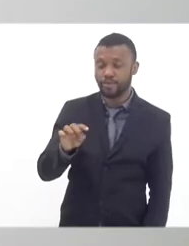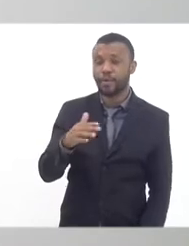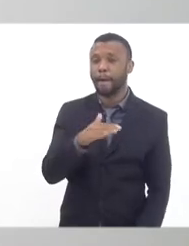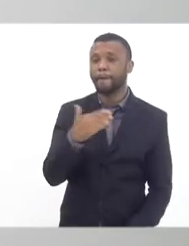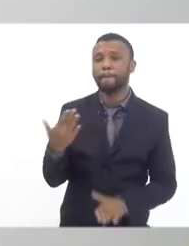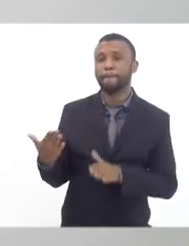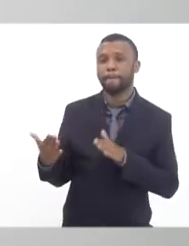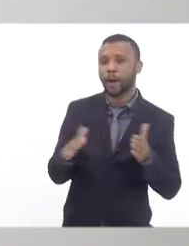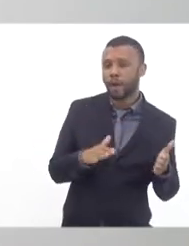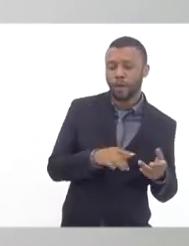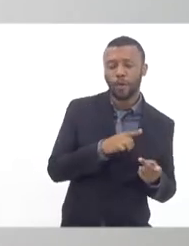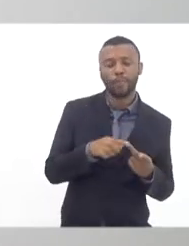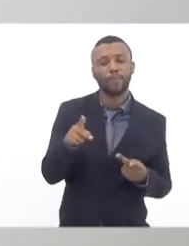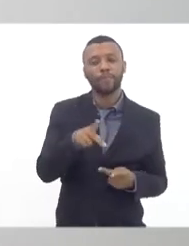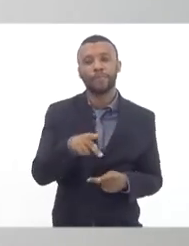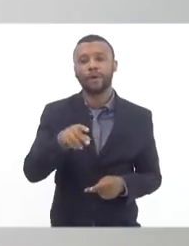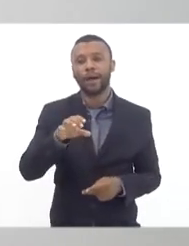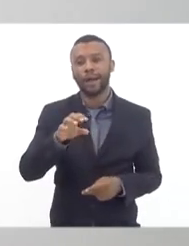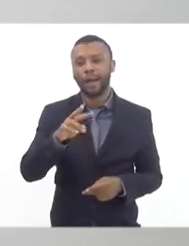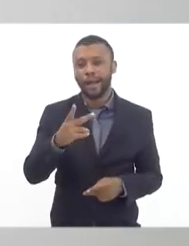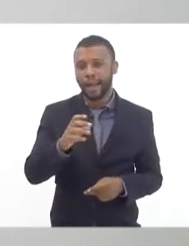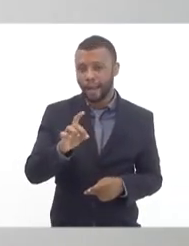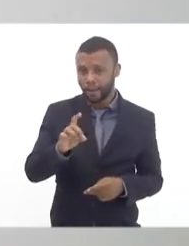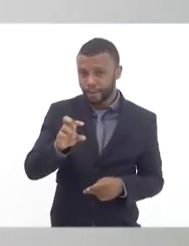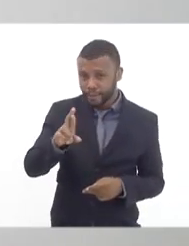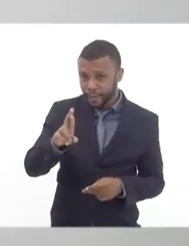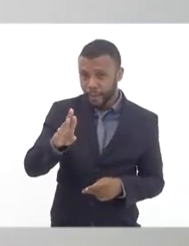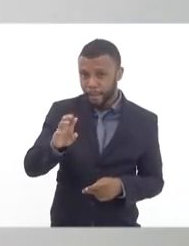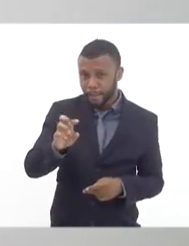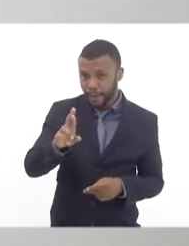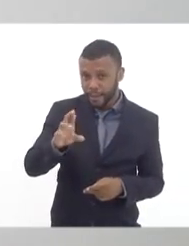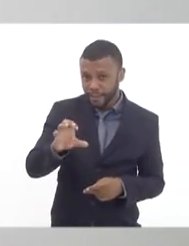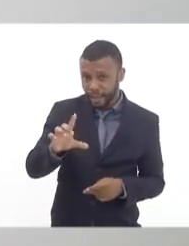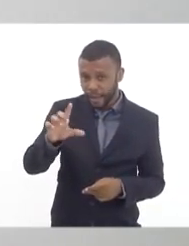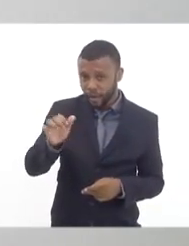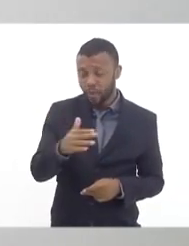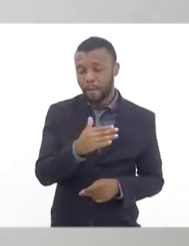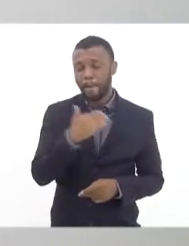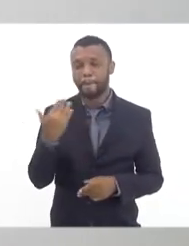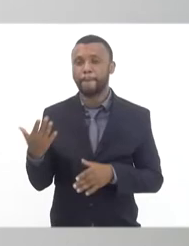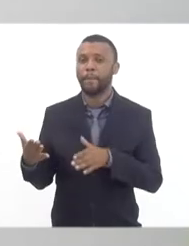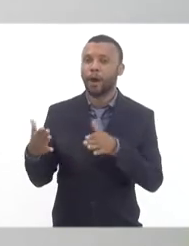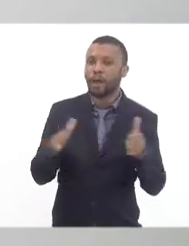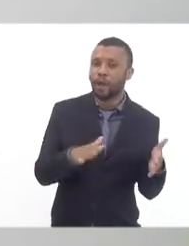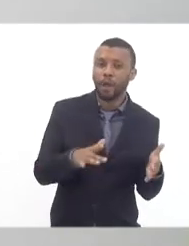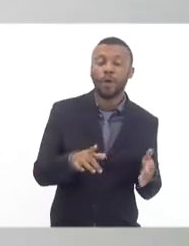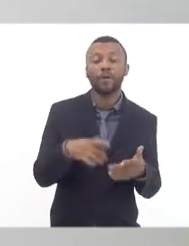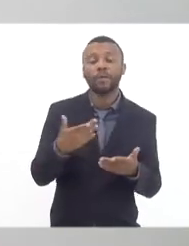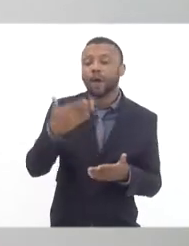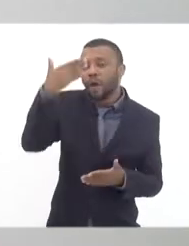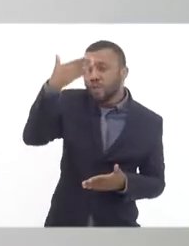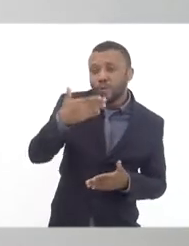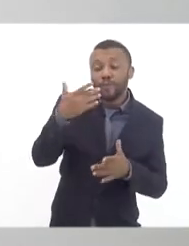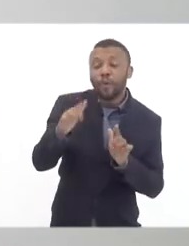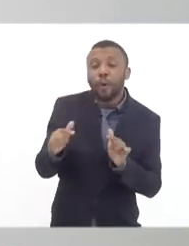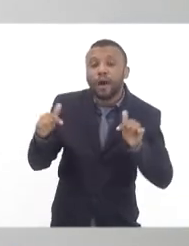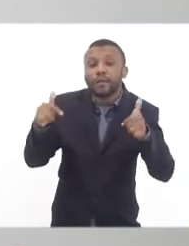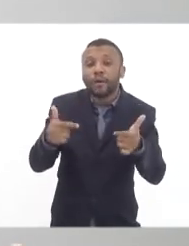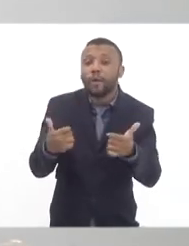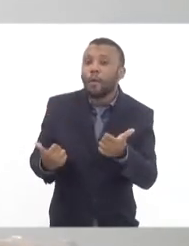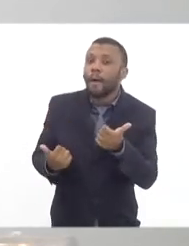Elter Barcelos morreu, do nosso coletivo Fazenda Colubandê, e não viu nenhuma ação do Estado em prol da Fazenda.